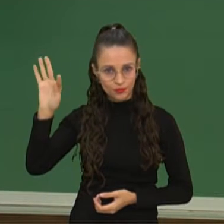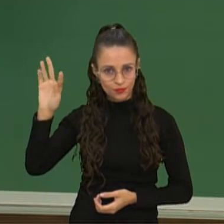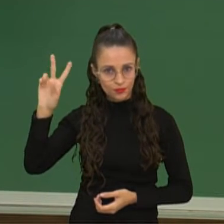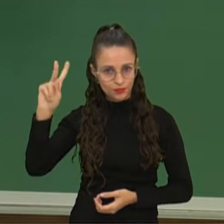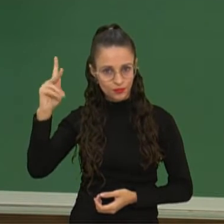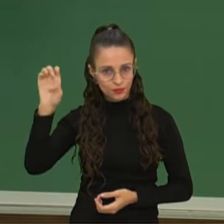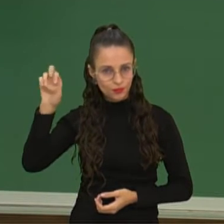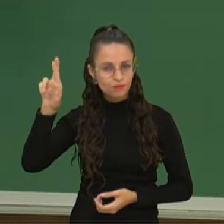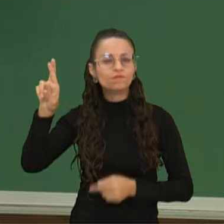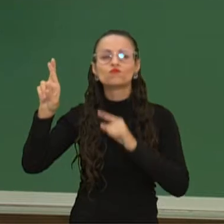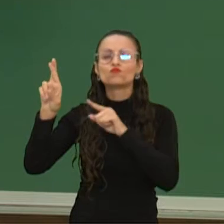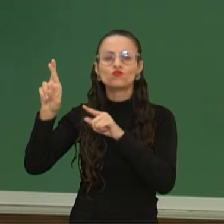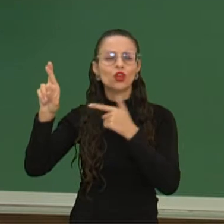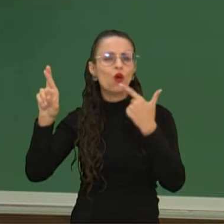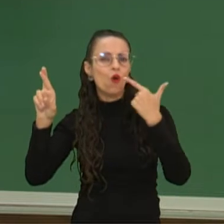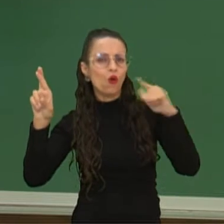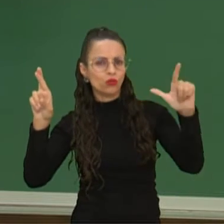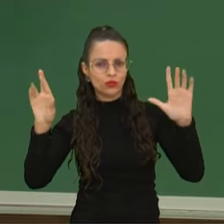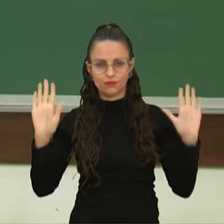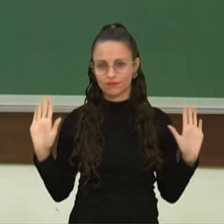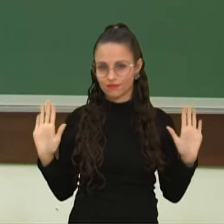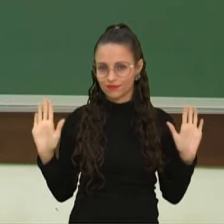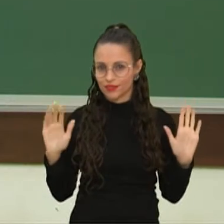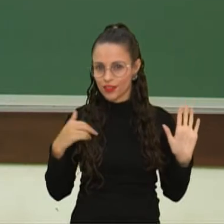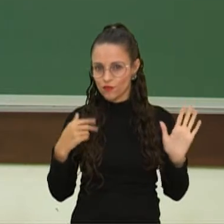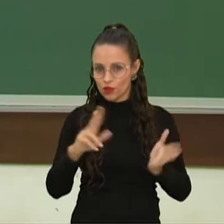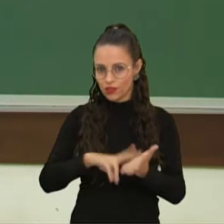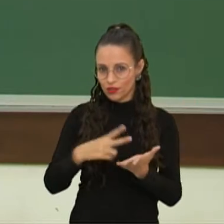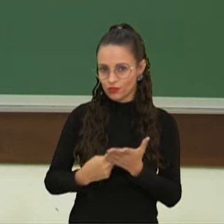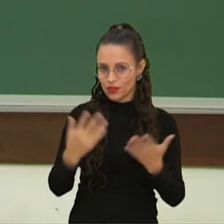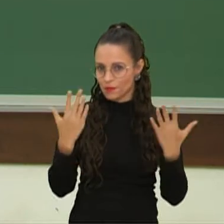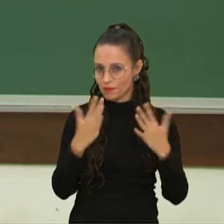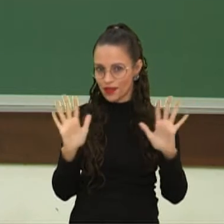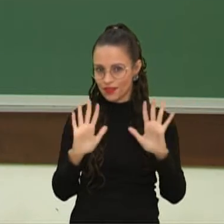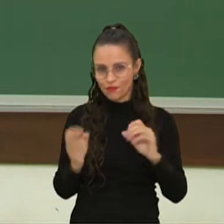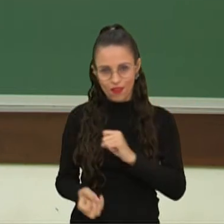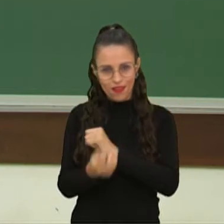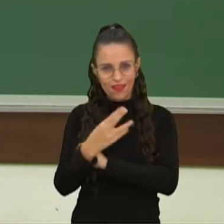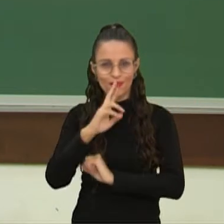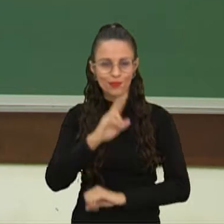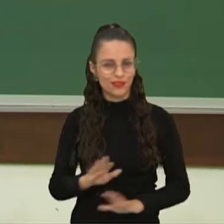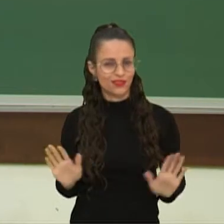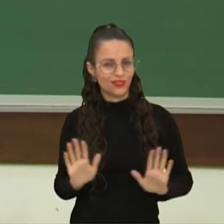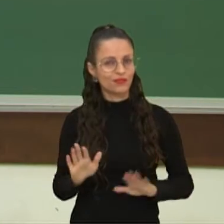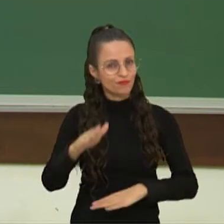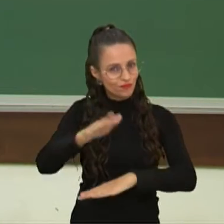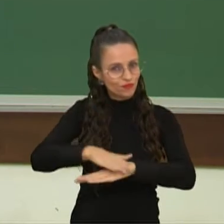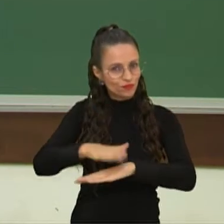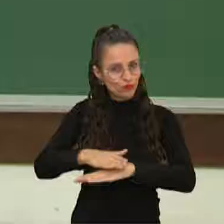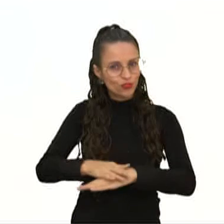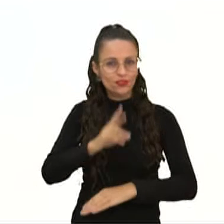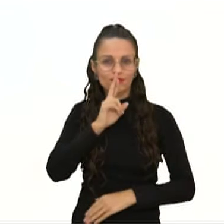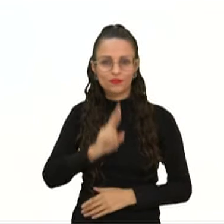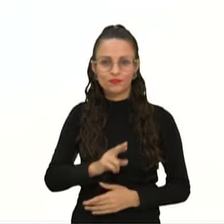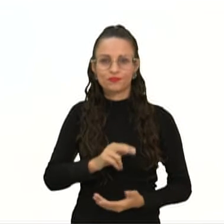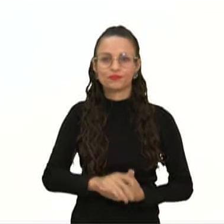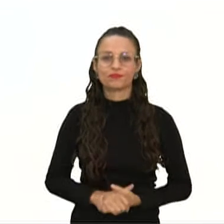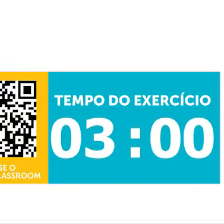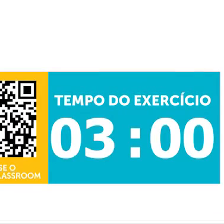outra, beleza? Também não vou dar mais resposta, não vou falar mais nada, não, senão eu acabo dando a resposta para vocês. Vamos lá fazer então?